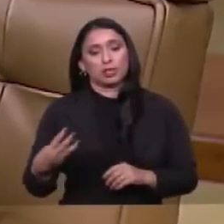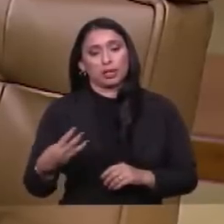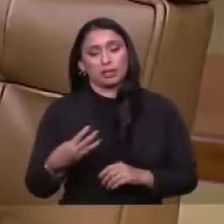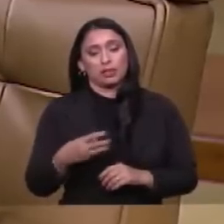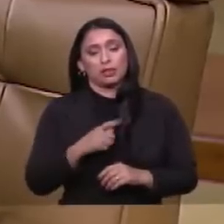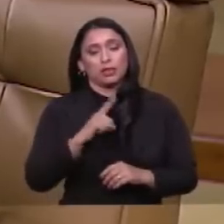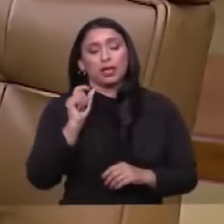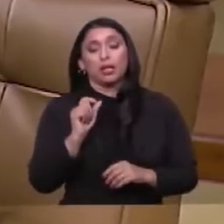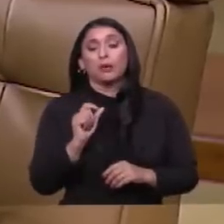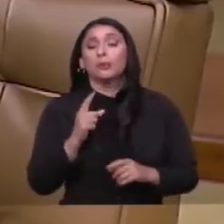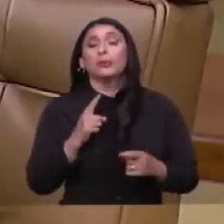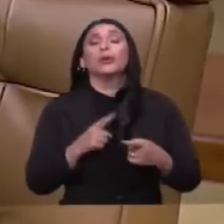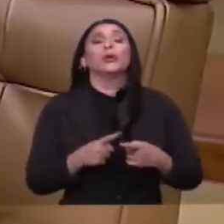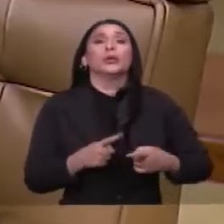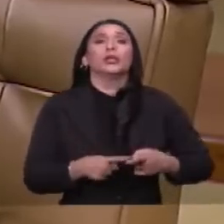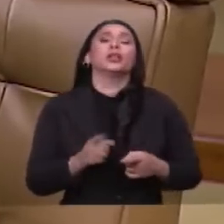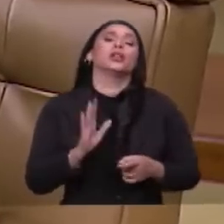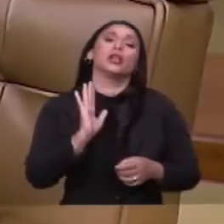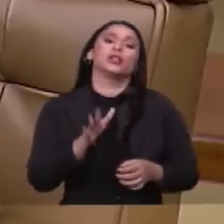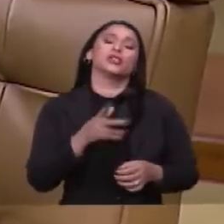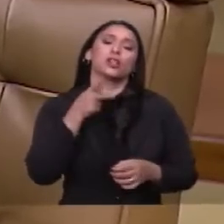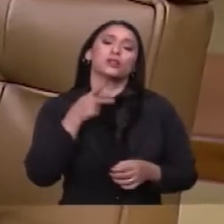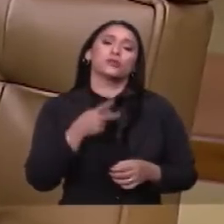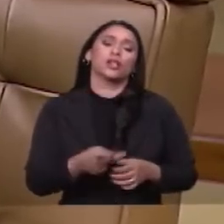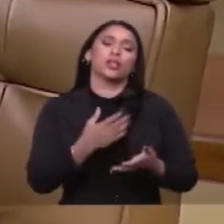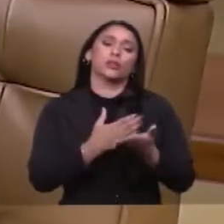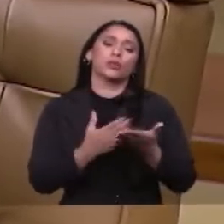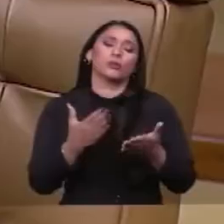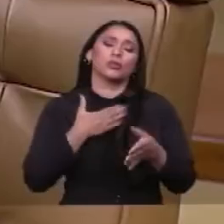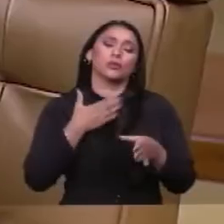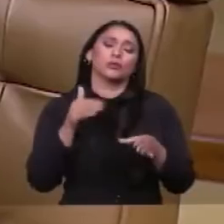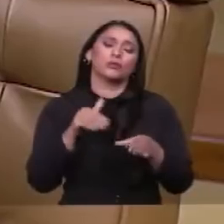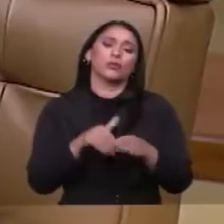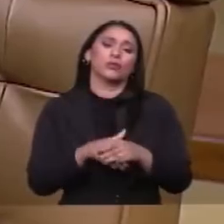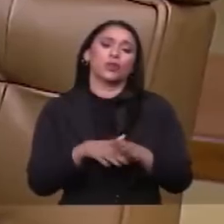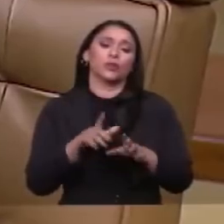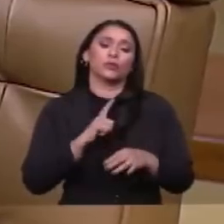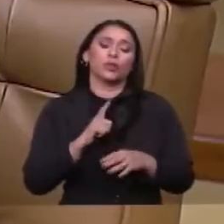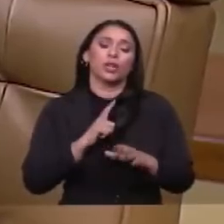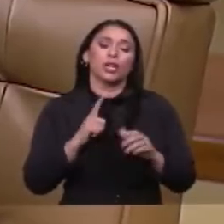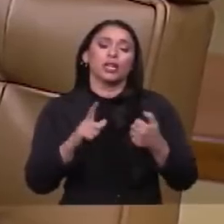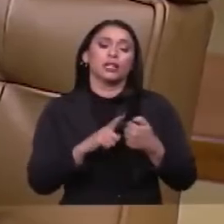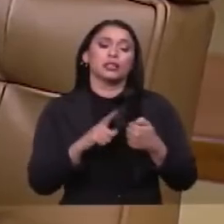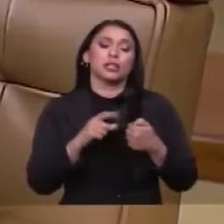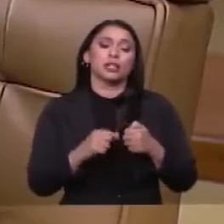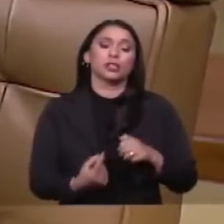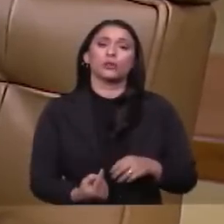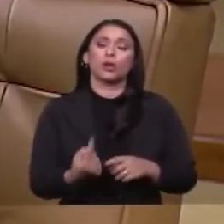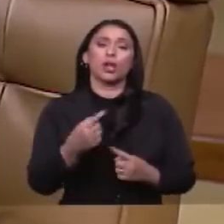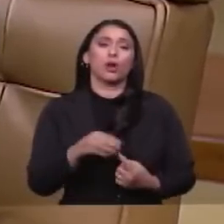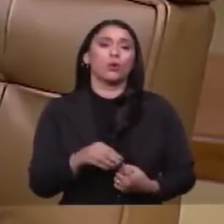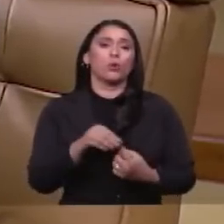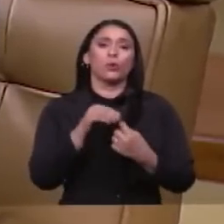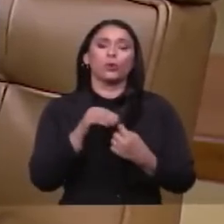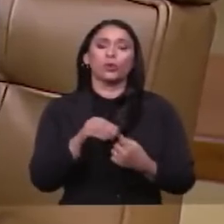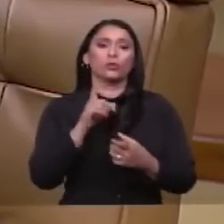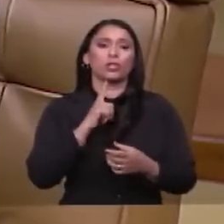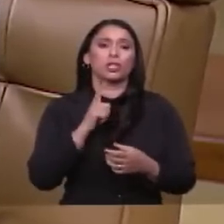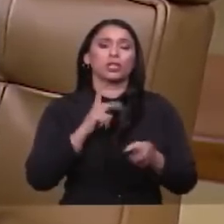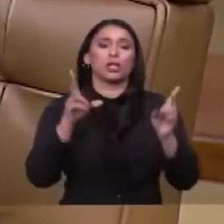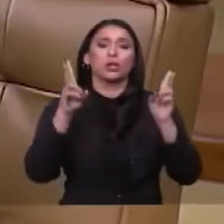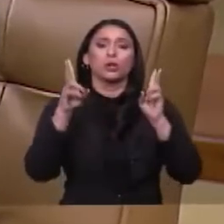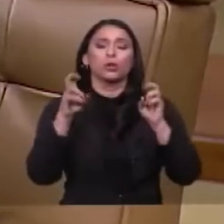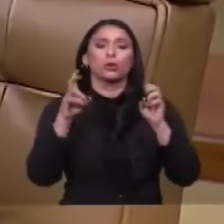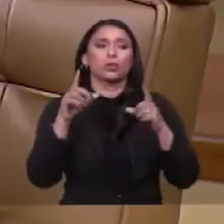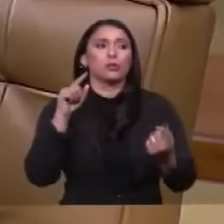11.343. Até porque, como já expus no começo do meu voto, esse dispositivo é o único a conter parâmetros